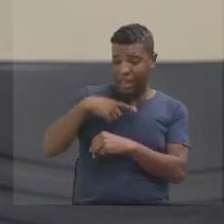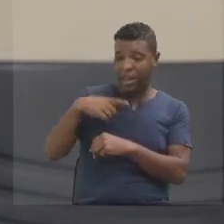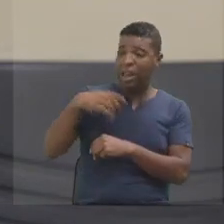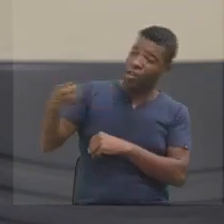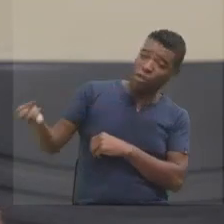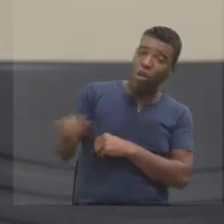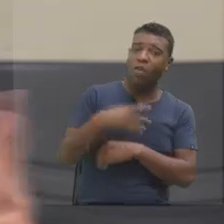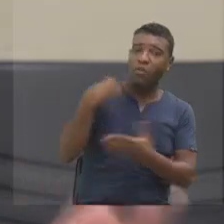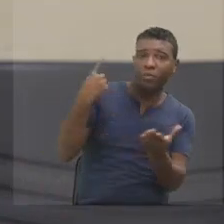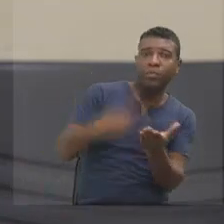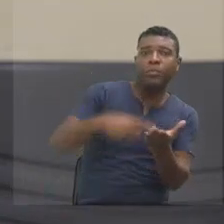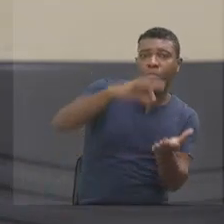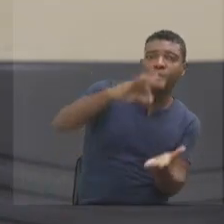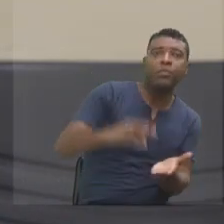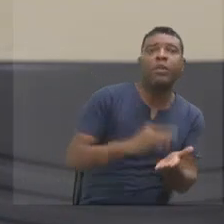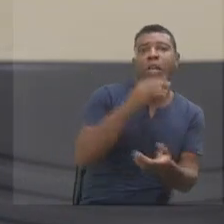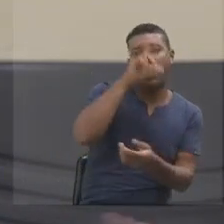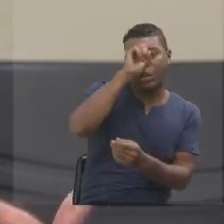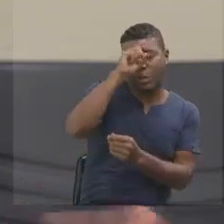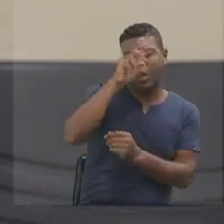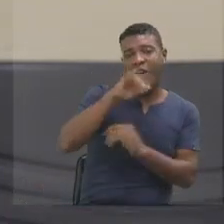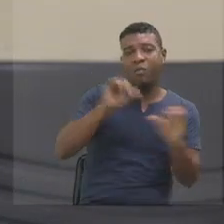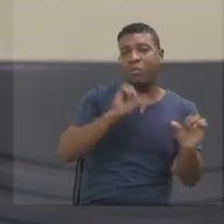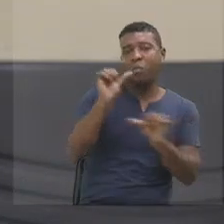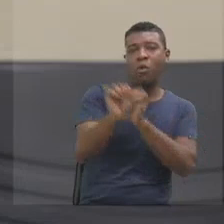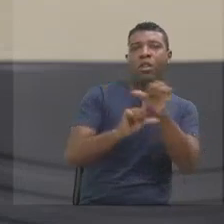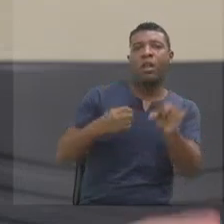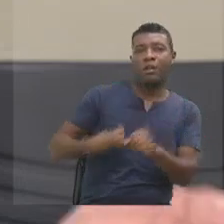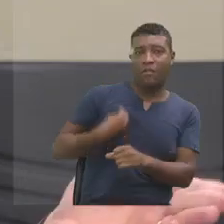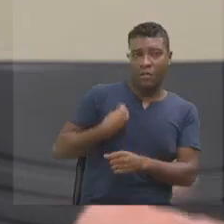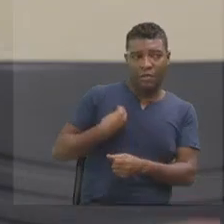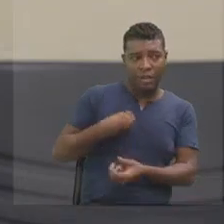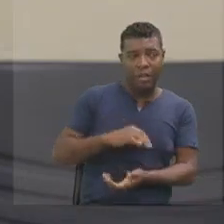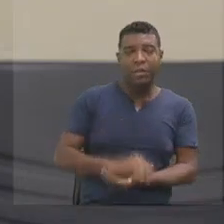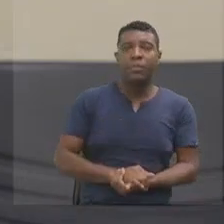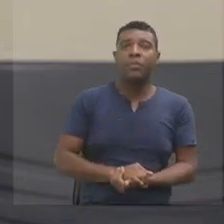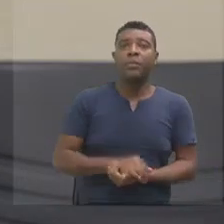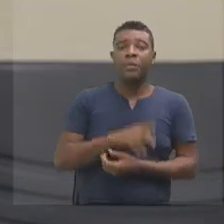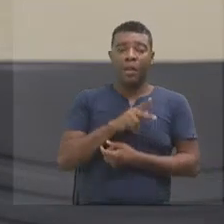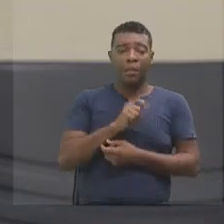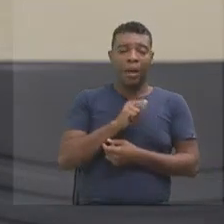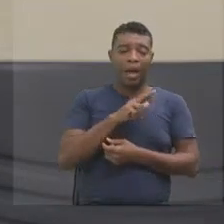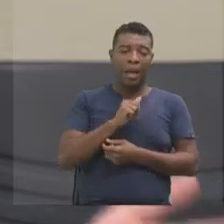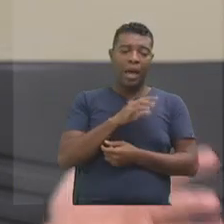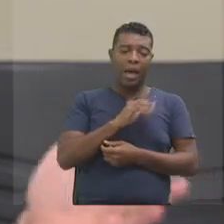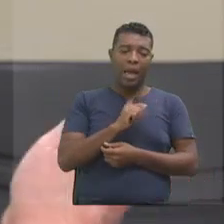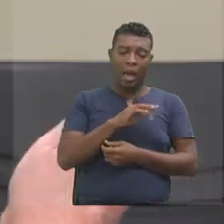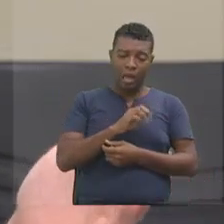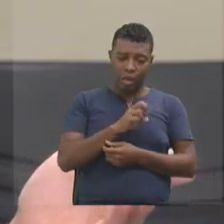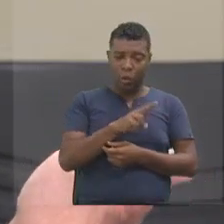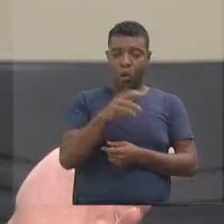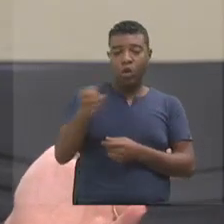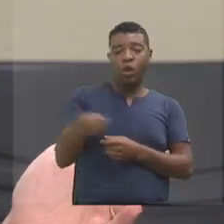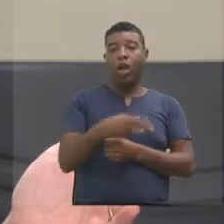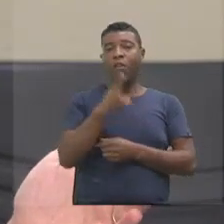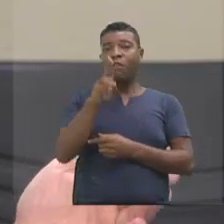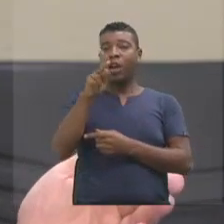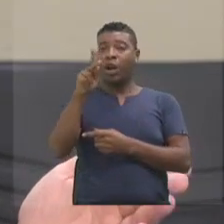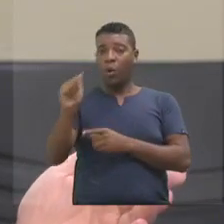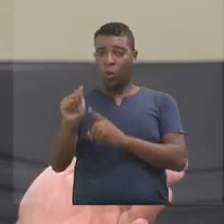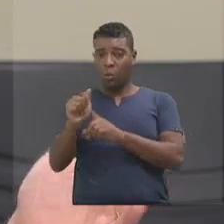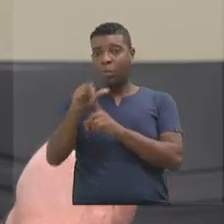hospitalar que vai transformar a vida ali e lembrar do restante né Paracatu com uma nova UPA Paracatu com